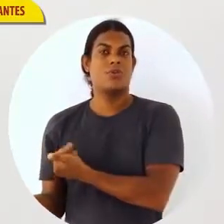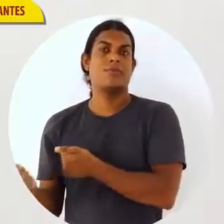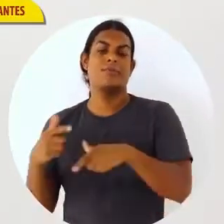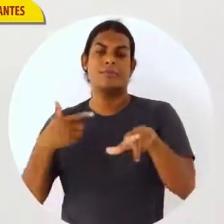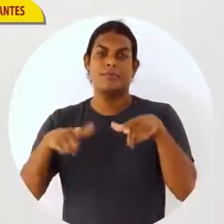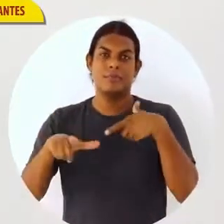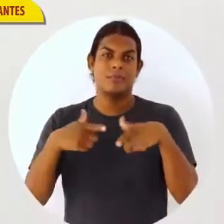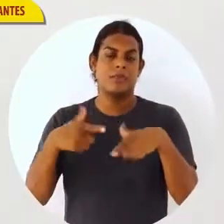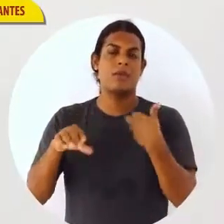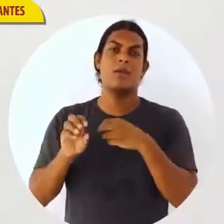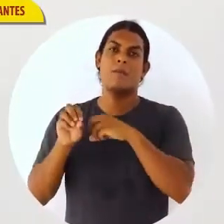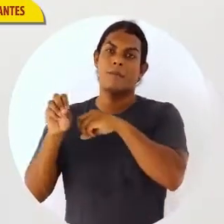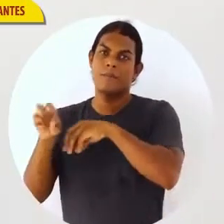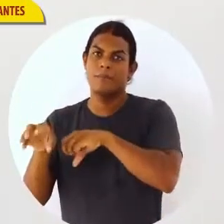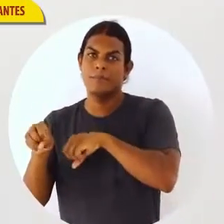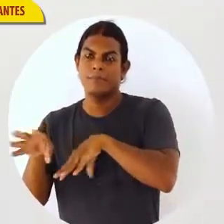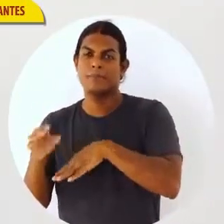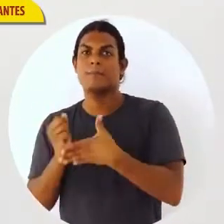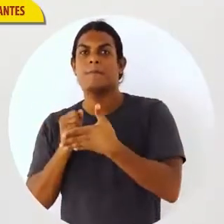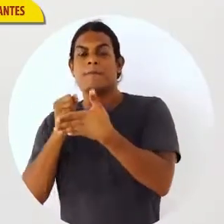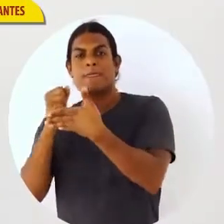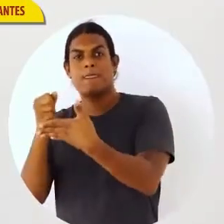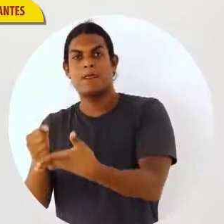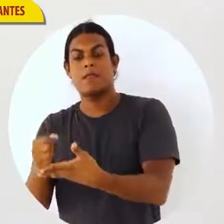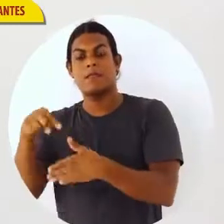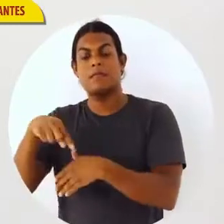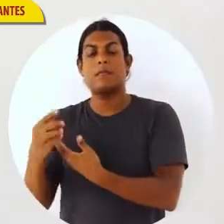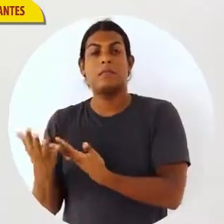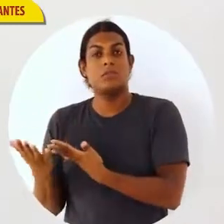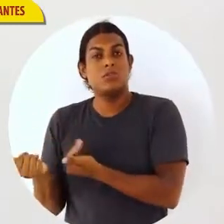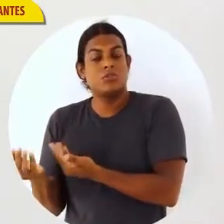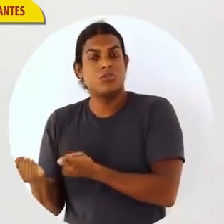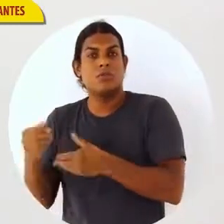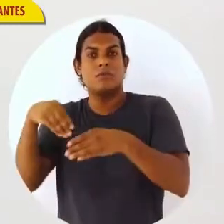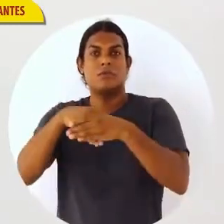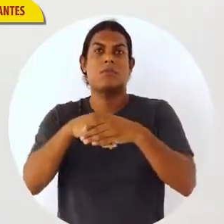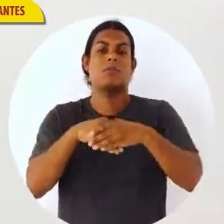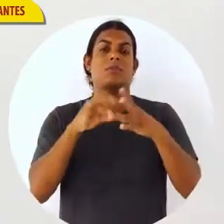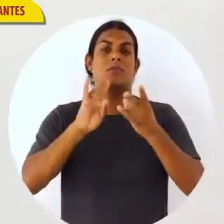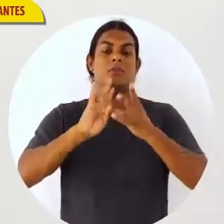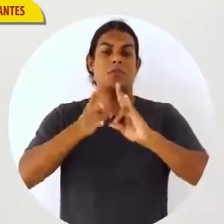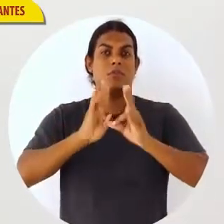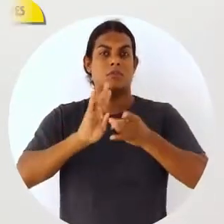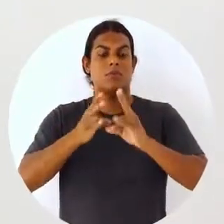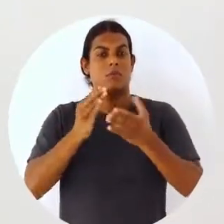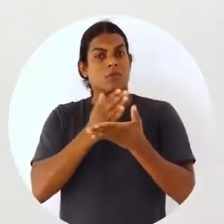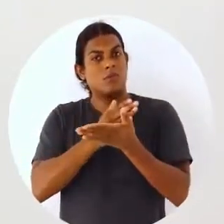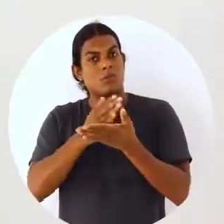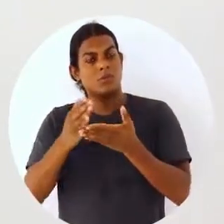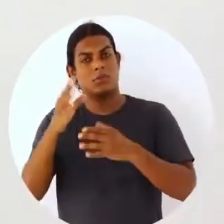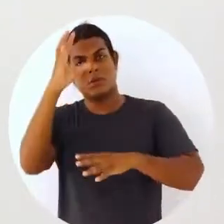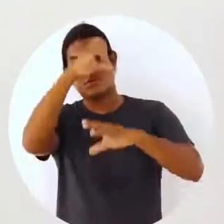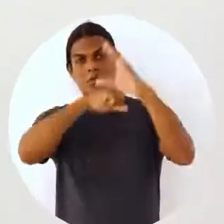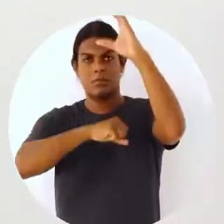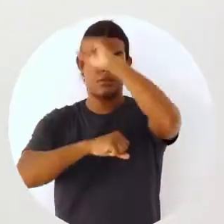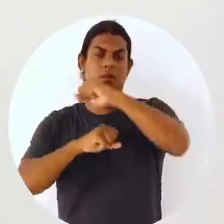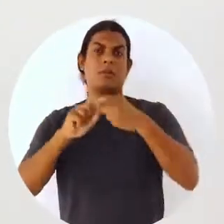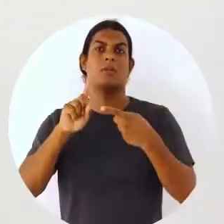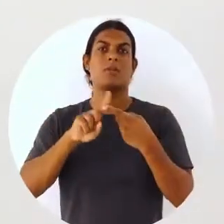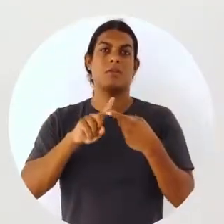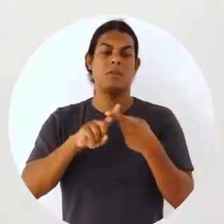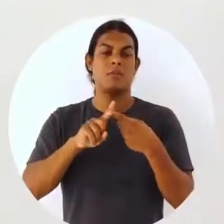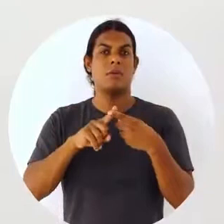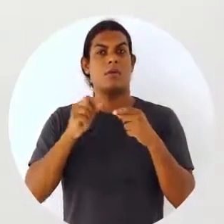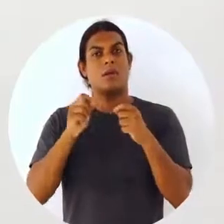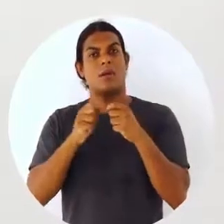que, dentro dessa oficina, eles começavam a aprender aquela profissão a qual o mestre artesão estava desenvolvendo ao longo do tempo, para que no